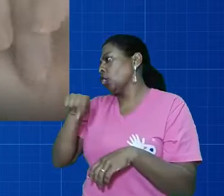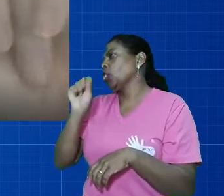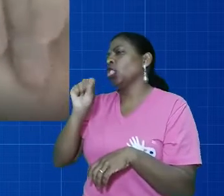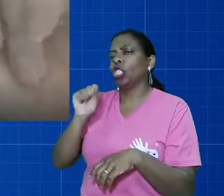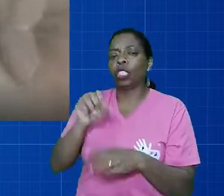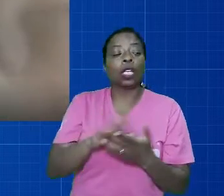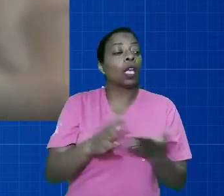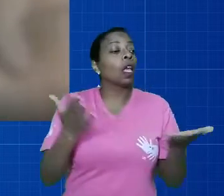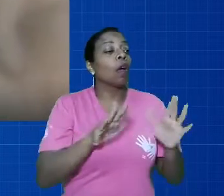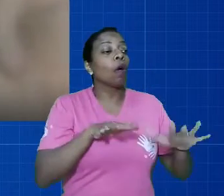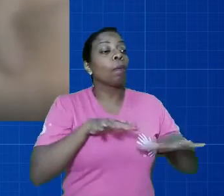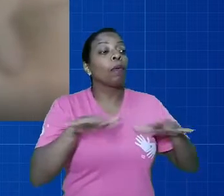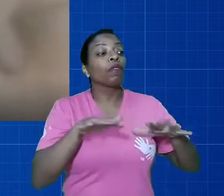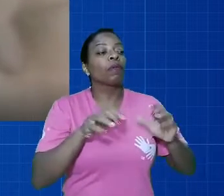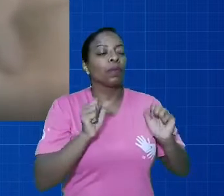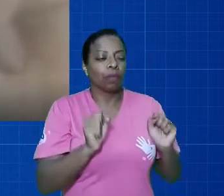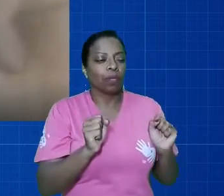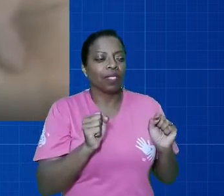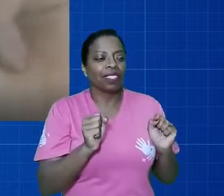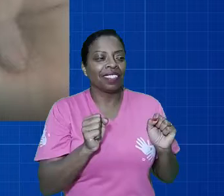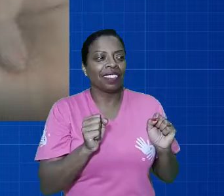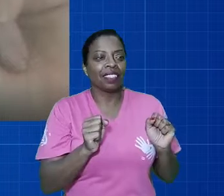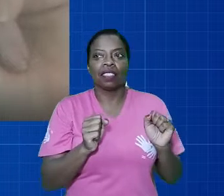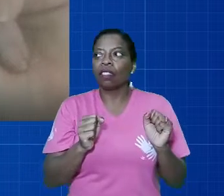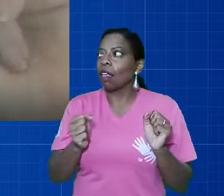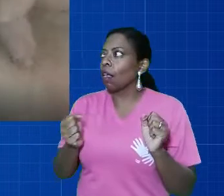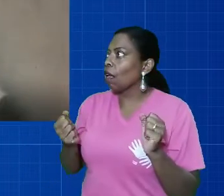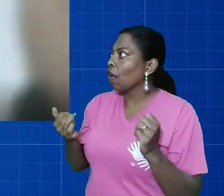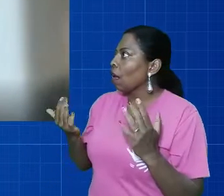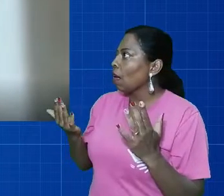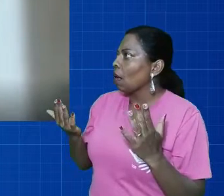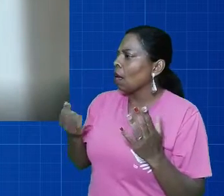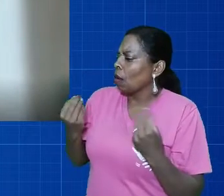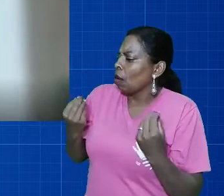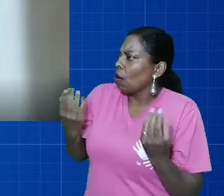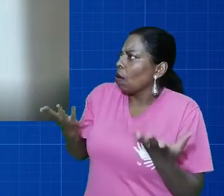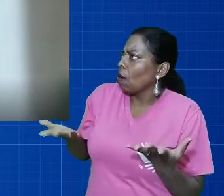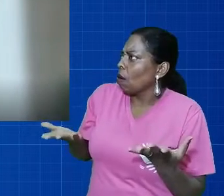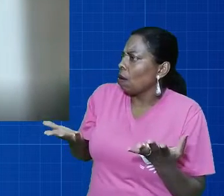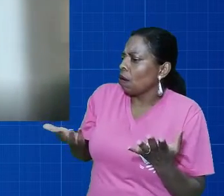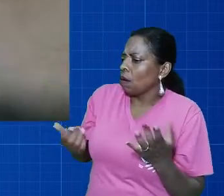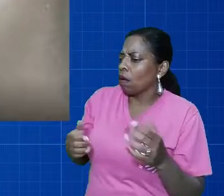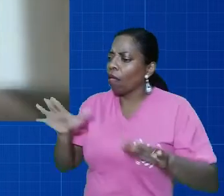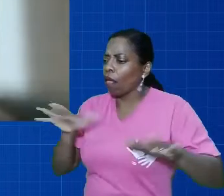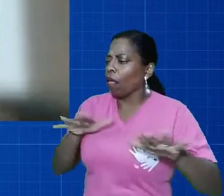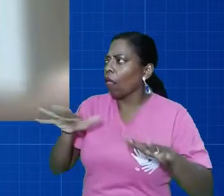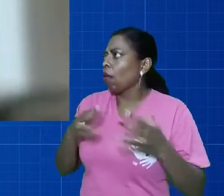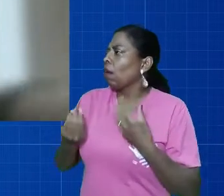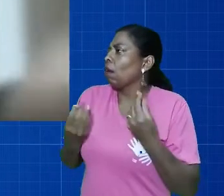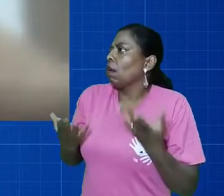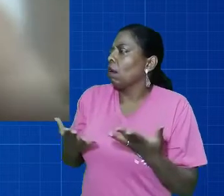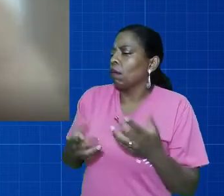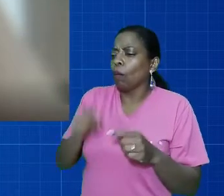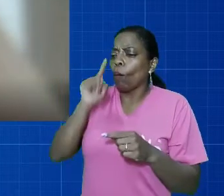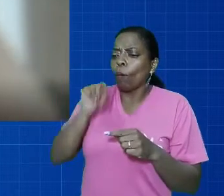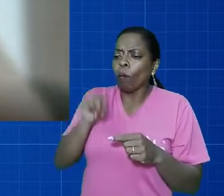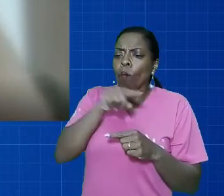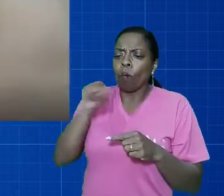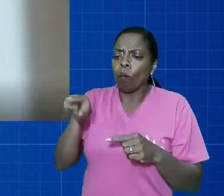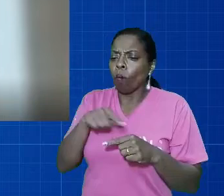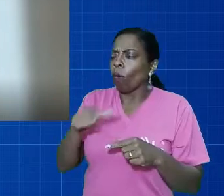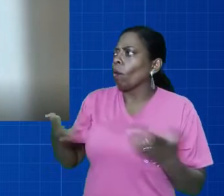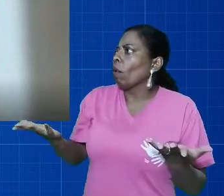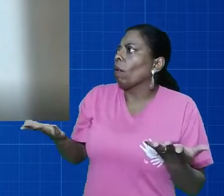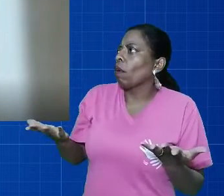colocar movimento nos bonecos de palitinho? Aí, como assim movimento? Então, se vocês fizerem uma breve